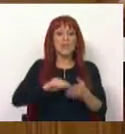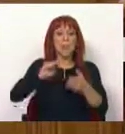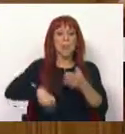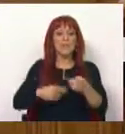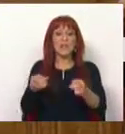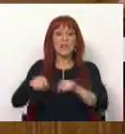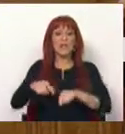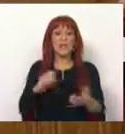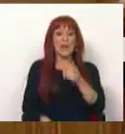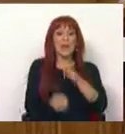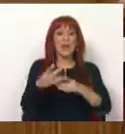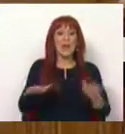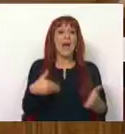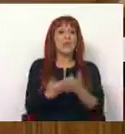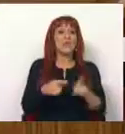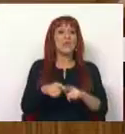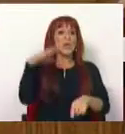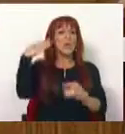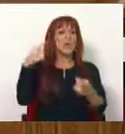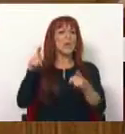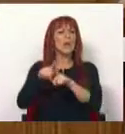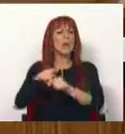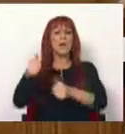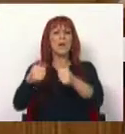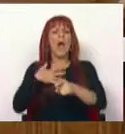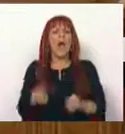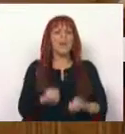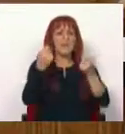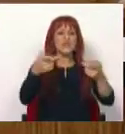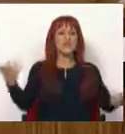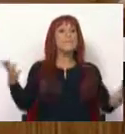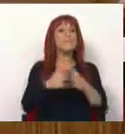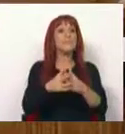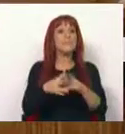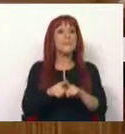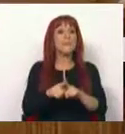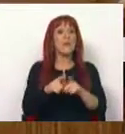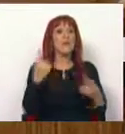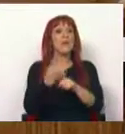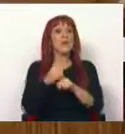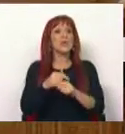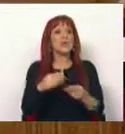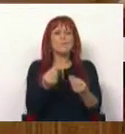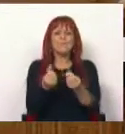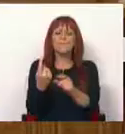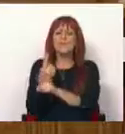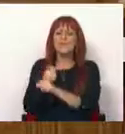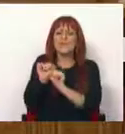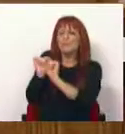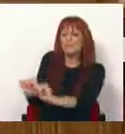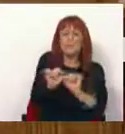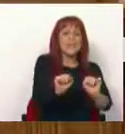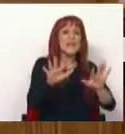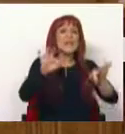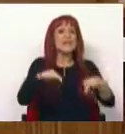mas também para criar incentivos àqueles produtores florestais que queiram investir em produções de espécies autóctones.